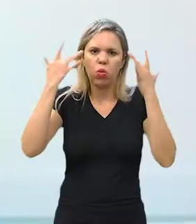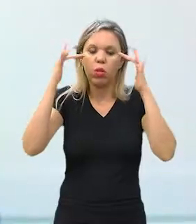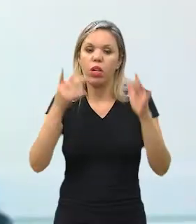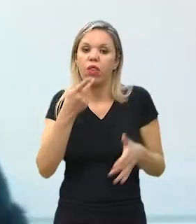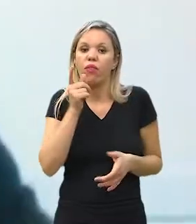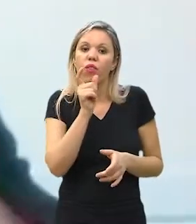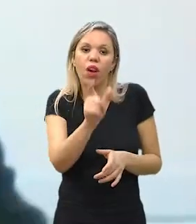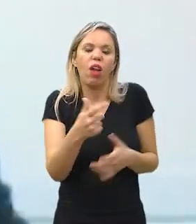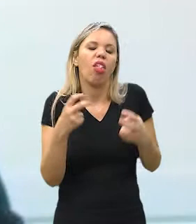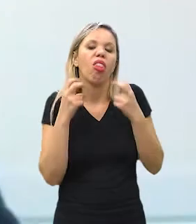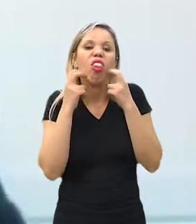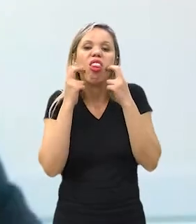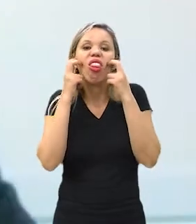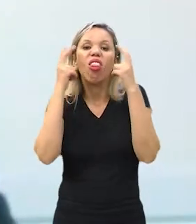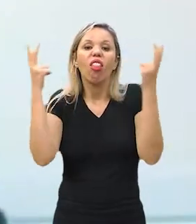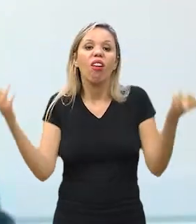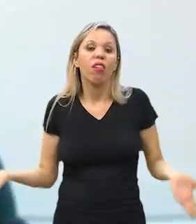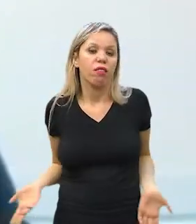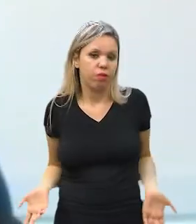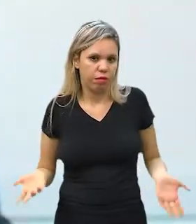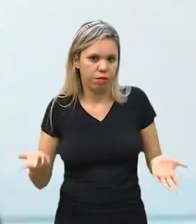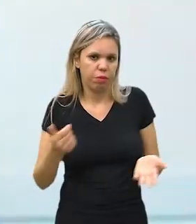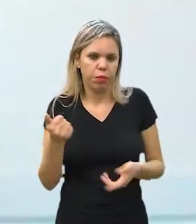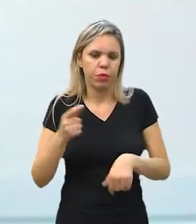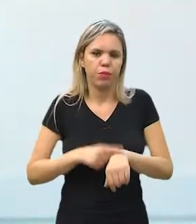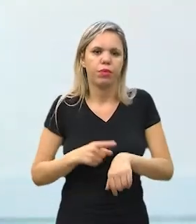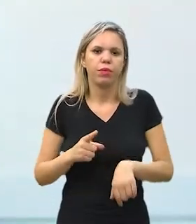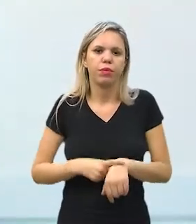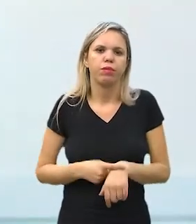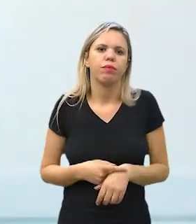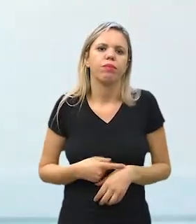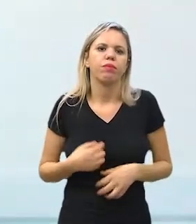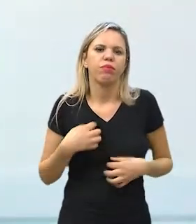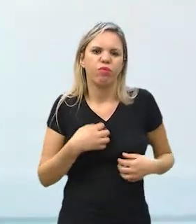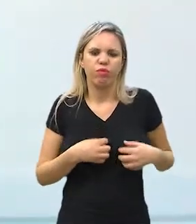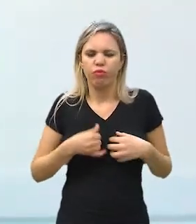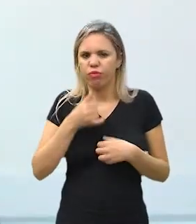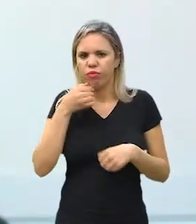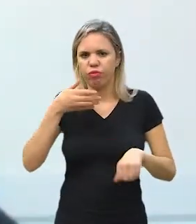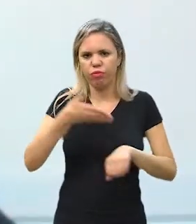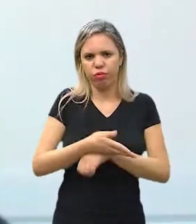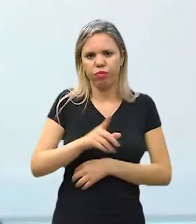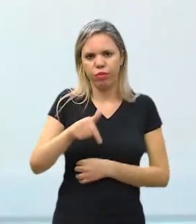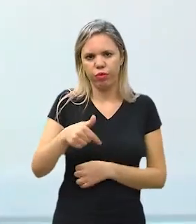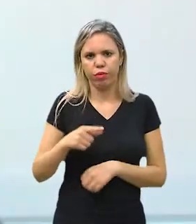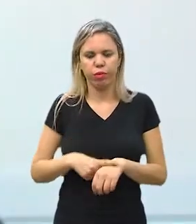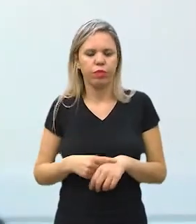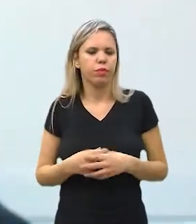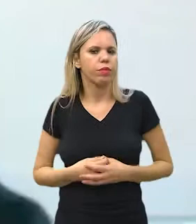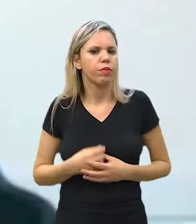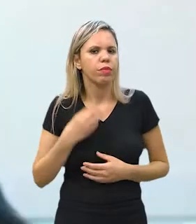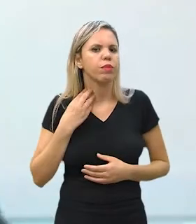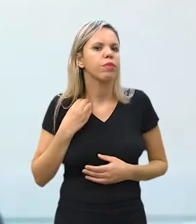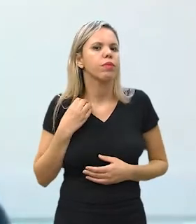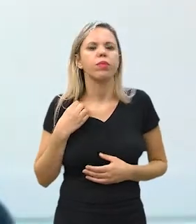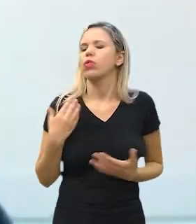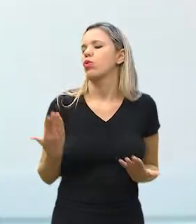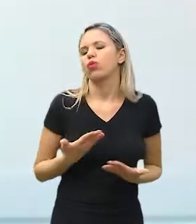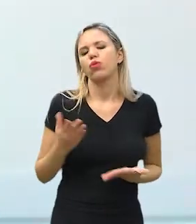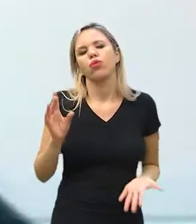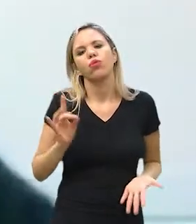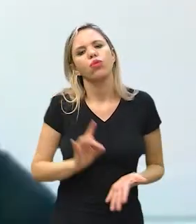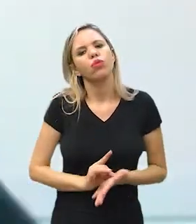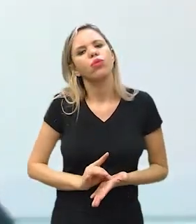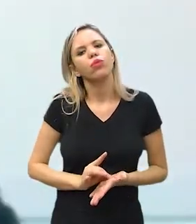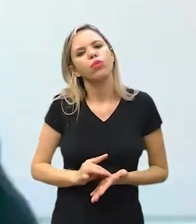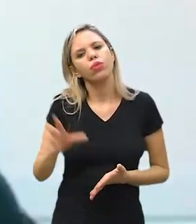tenho... Não sei nem falar direito, tinha muita vergonha. Então, no primeiro momento, eu fiquei acanhado de entrar. Mas teve uma hora que eu